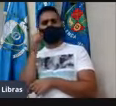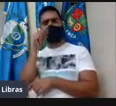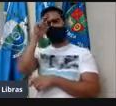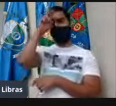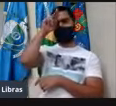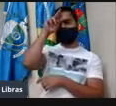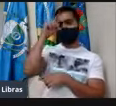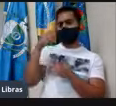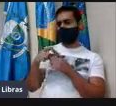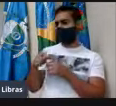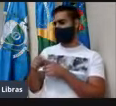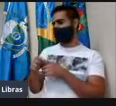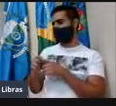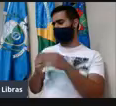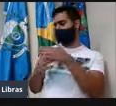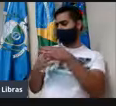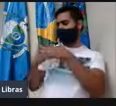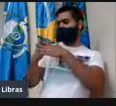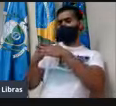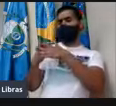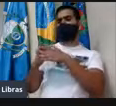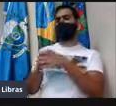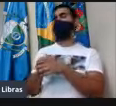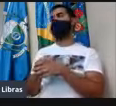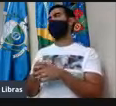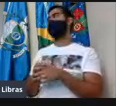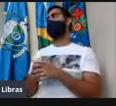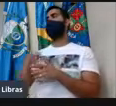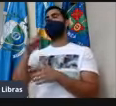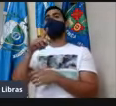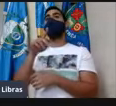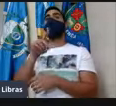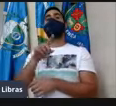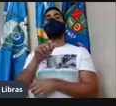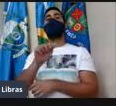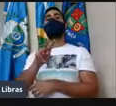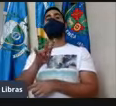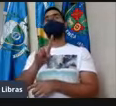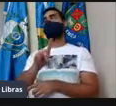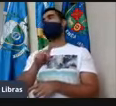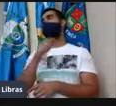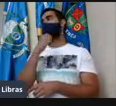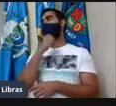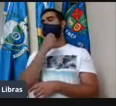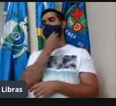que os mesmos estão entupidos e transbordando. Sala das sessões, 13 de outubro, vereador David Nogueira.